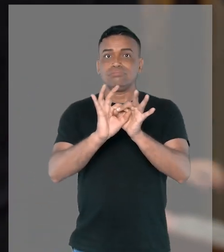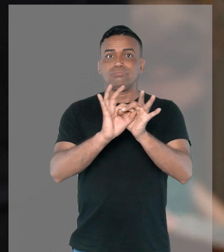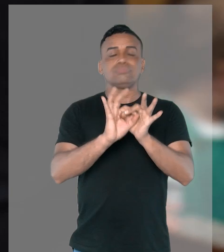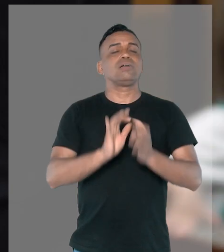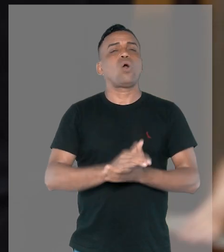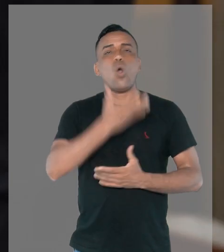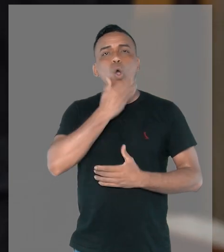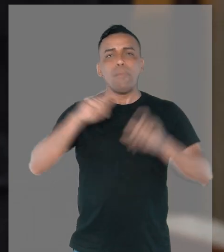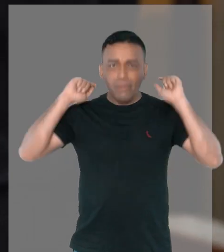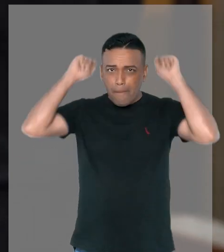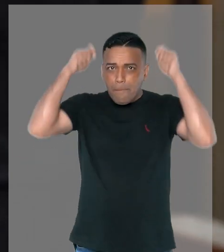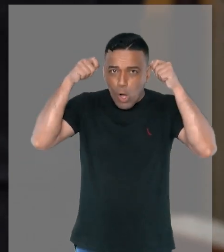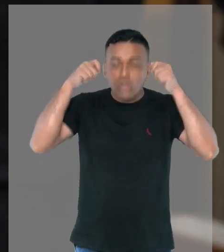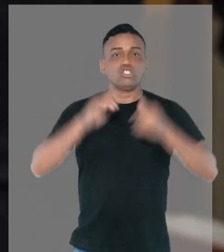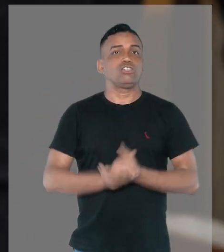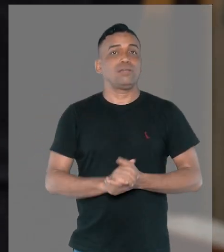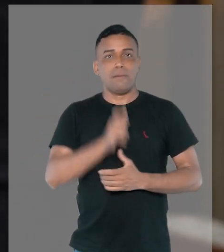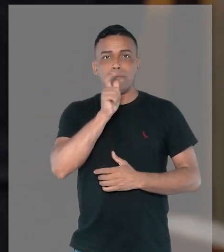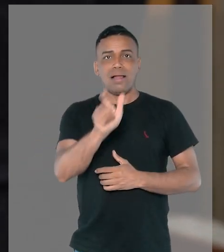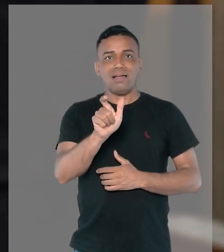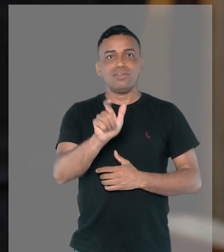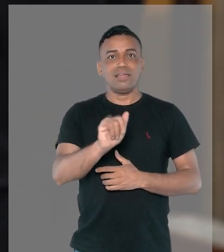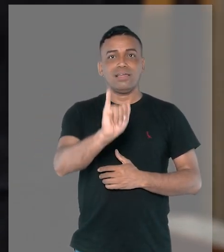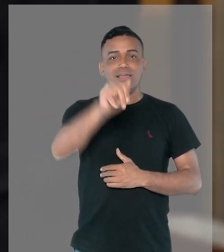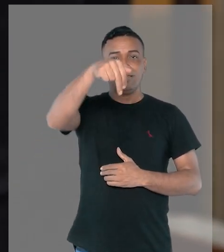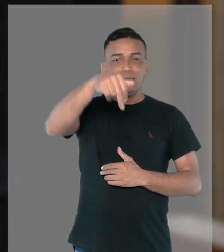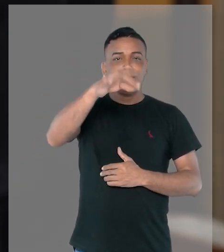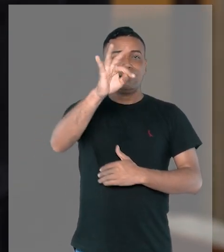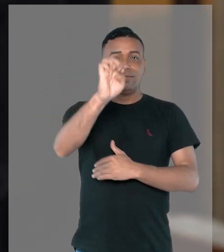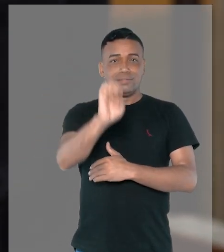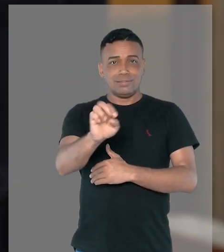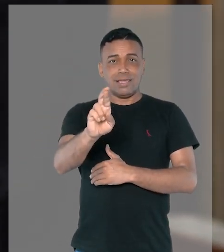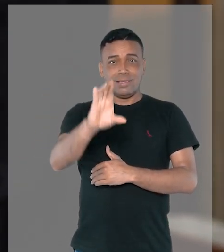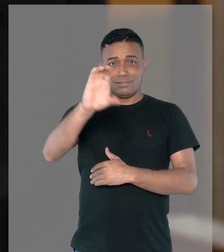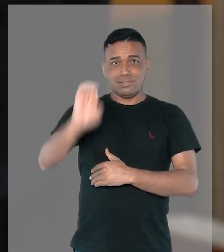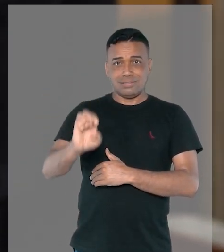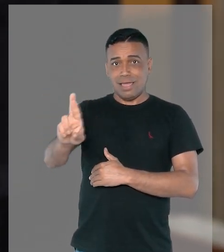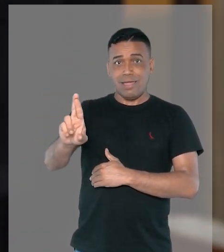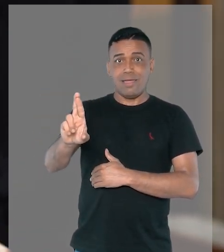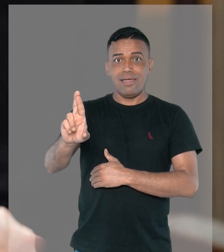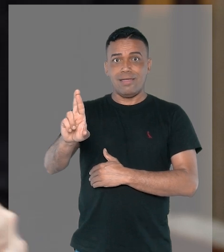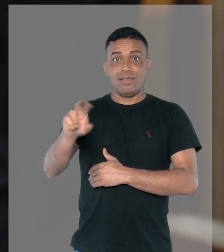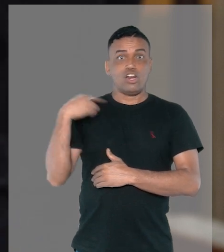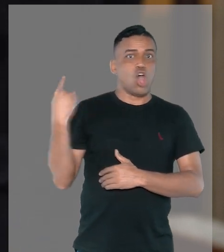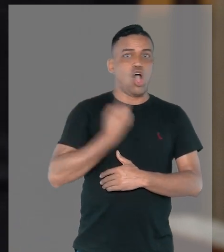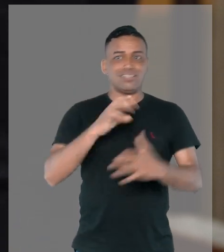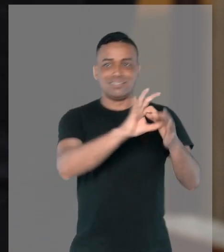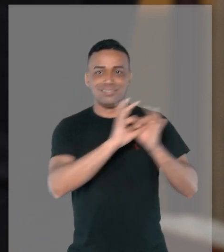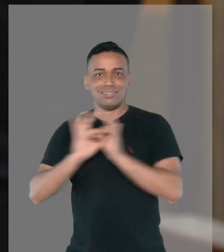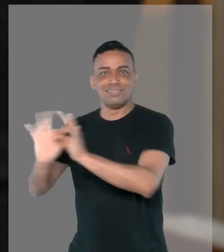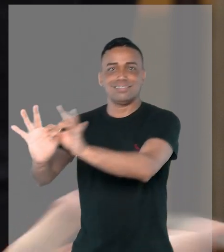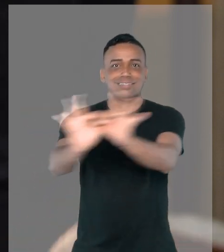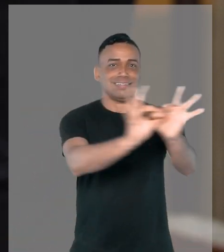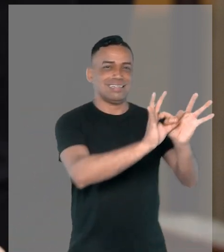Um monge dizia assim, nós devemos ter uma nova palavra que é interser. Em vez de eu sou, tu és, ele é, nós intersomos, só existimos por